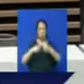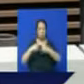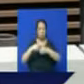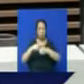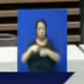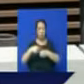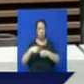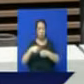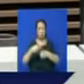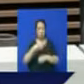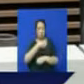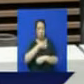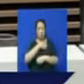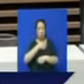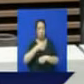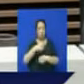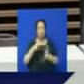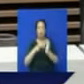Senhor Jesus.